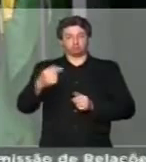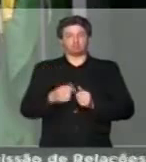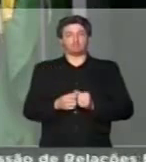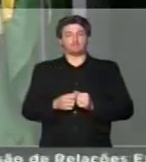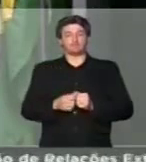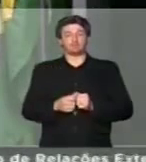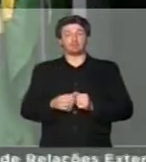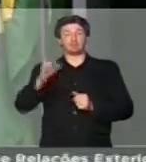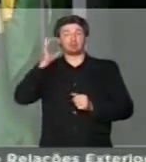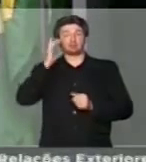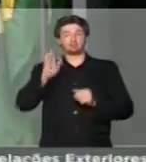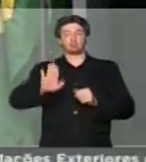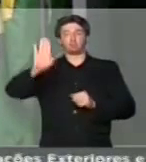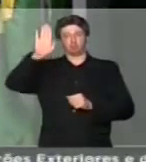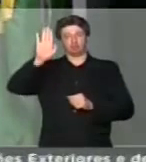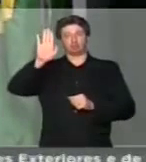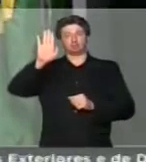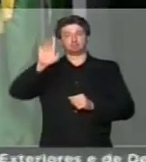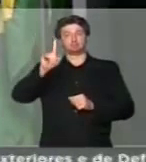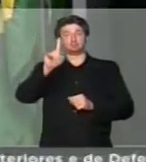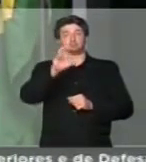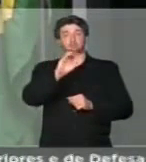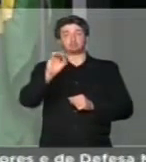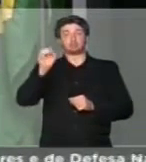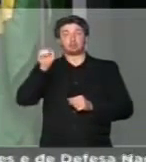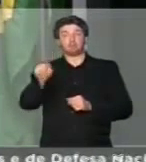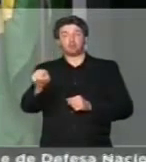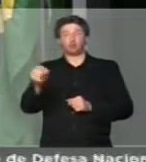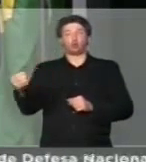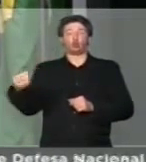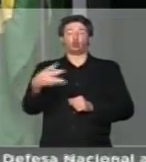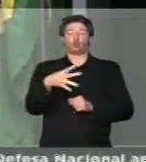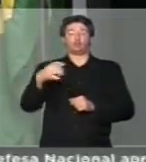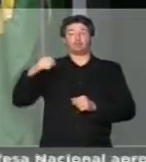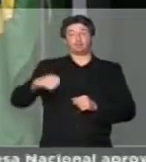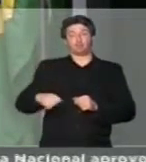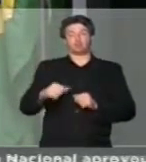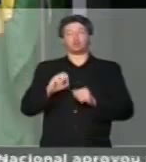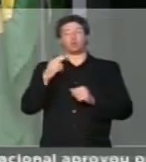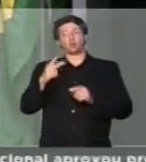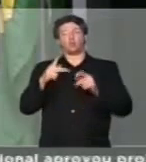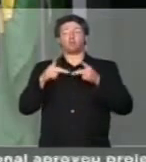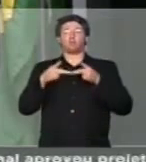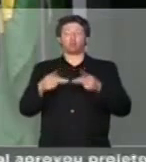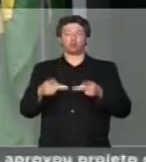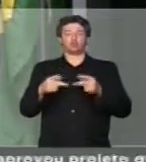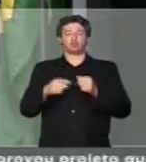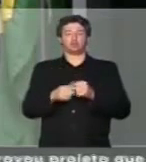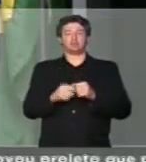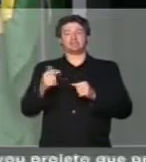prometeu conceder 100 mil novas bolsas, ou programa